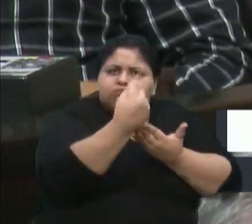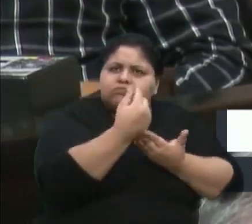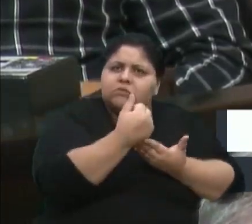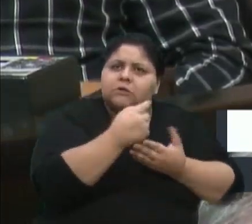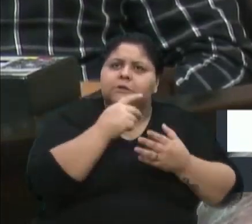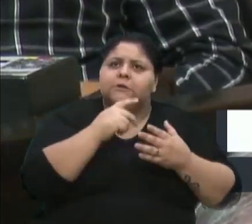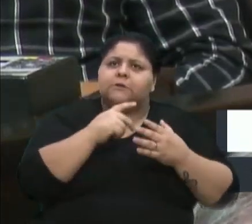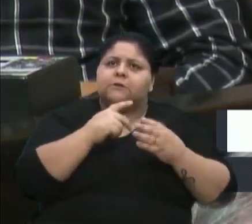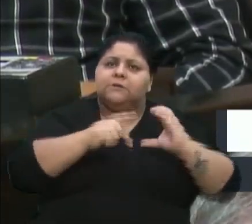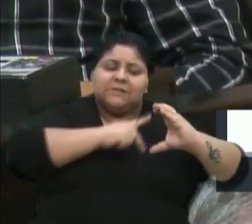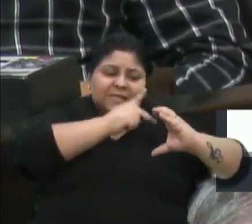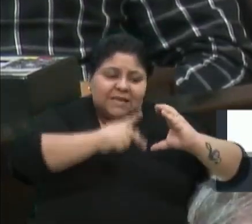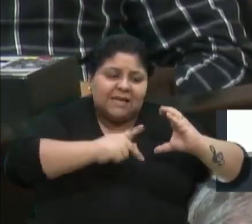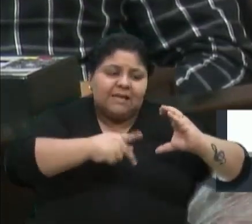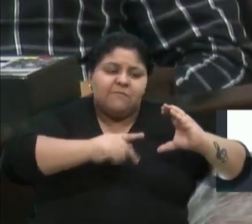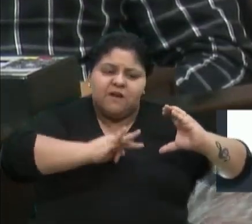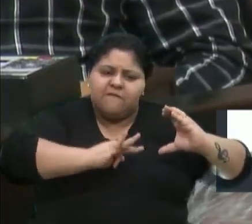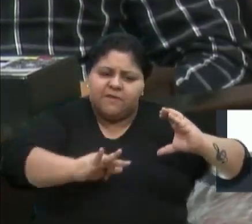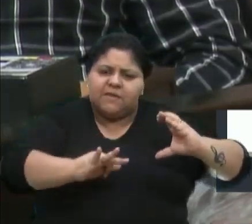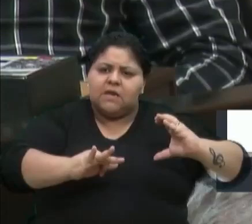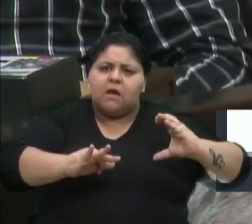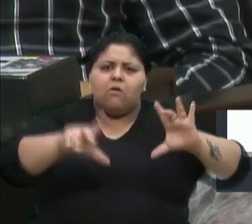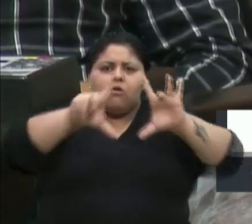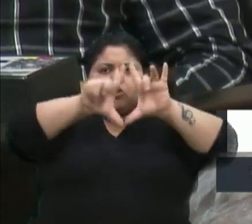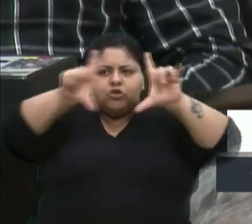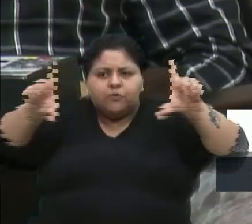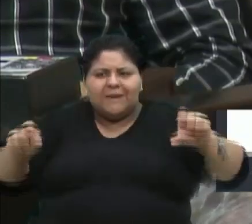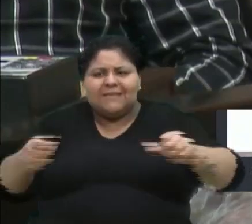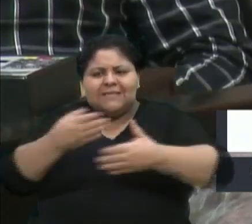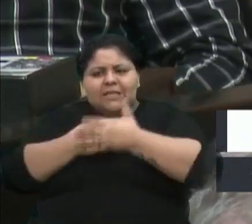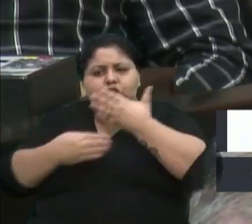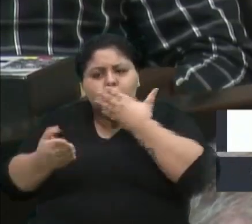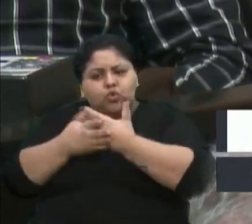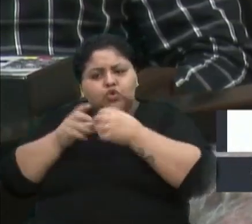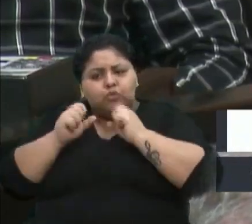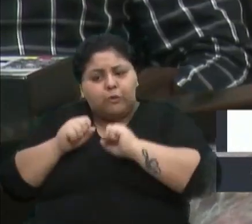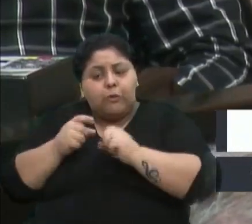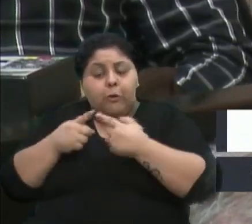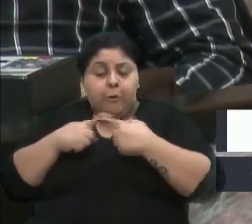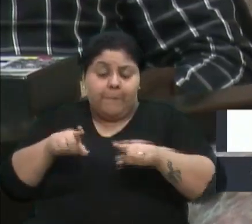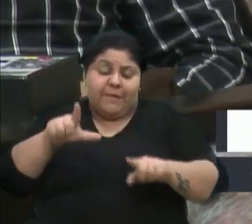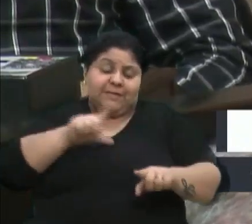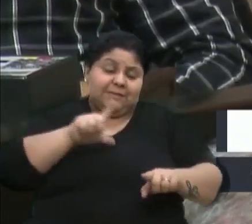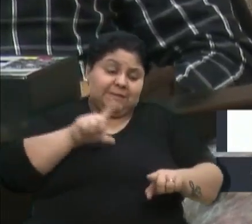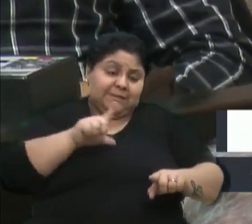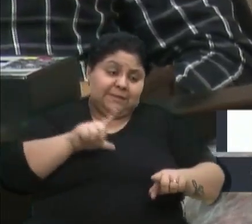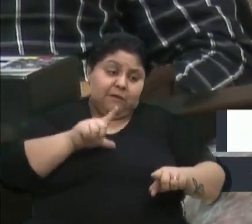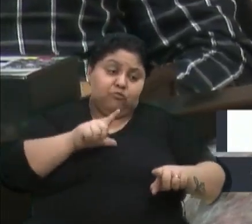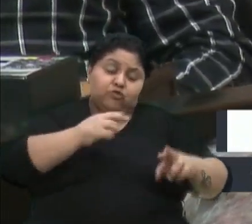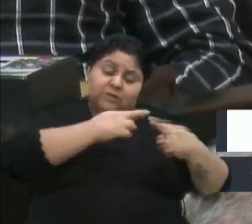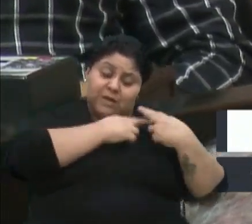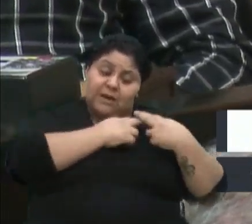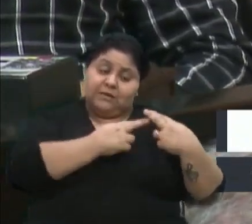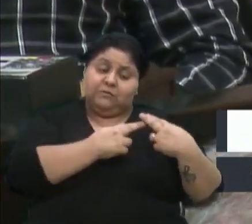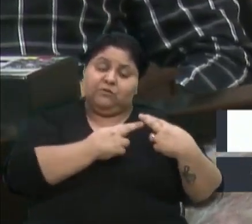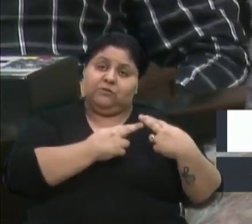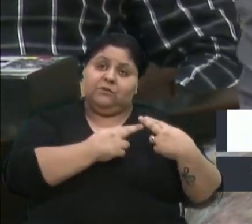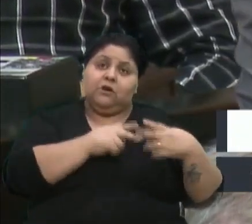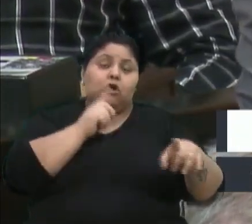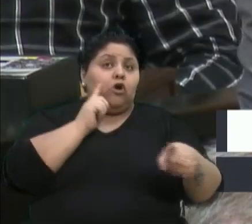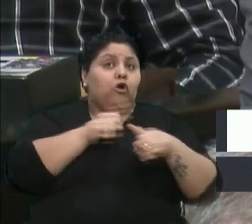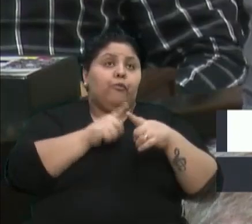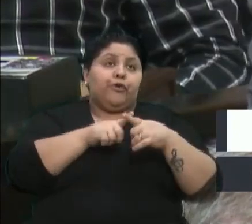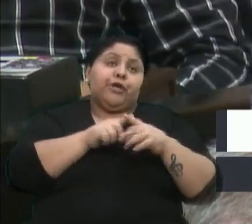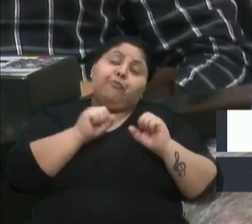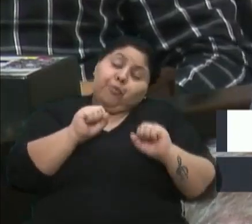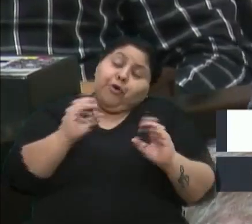Câmara Federal em Brasília Enfim tudo que for possível mas a gente tem que ter responsabilidade gente porque senão fica daqui a